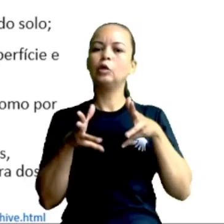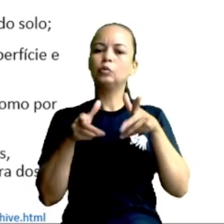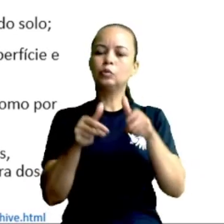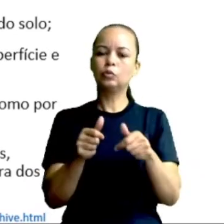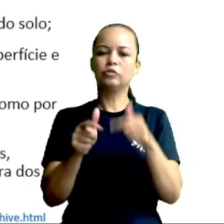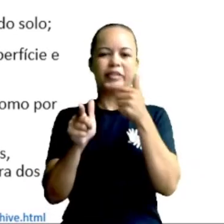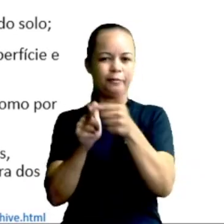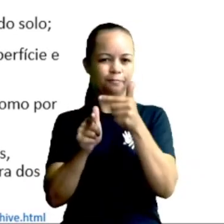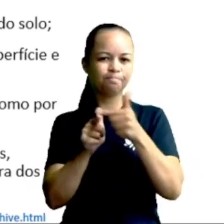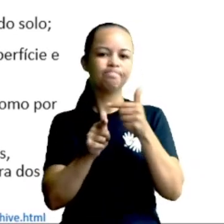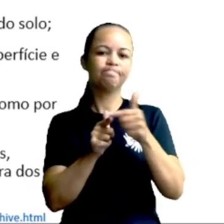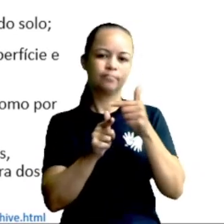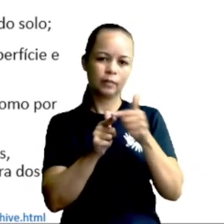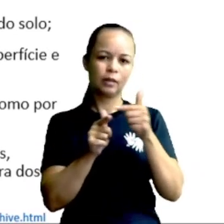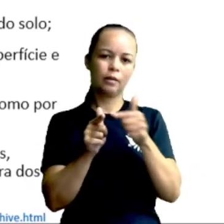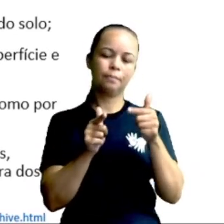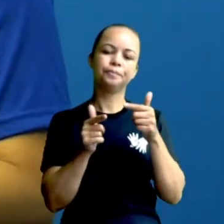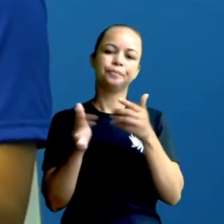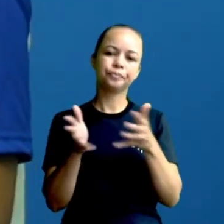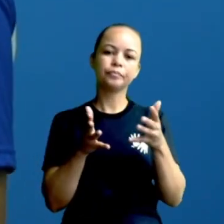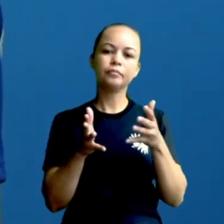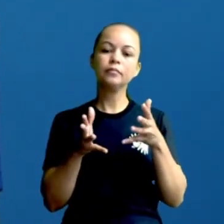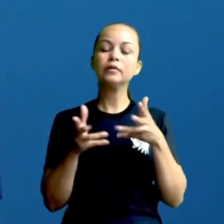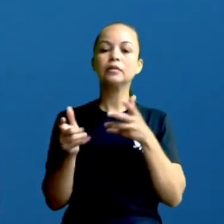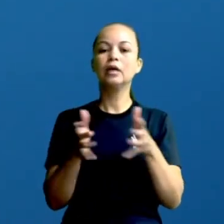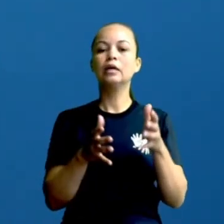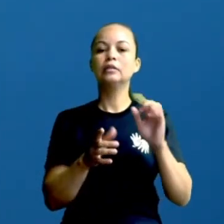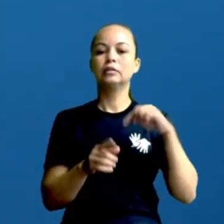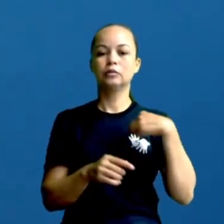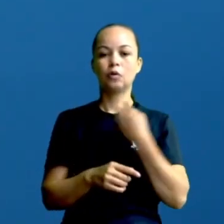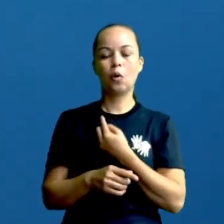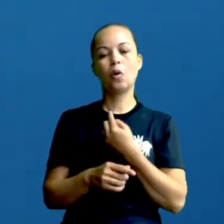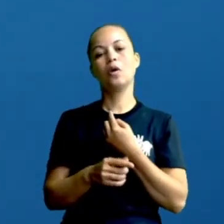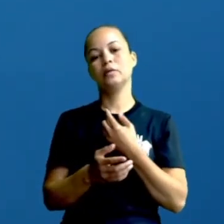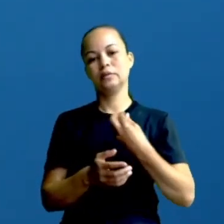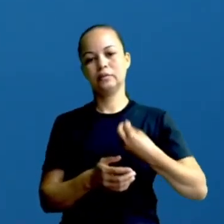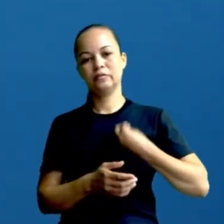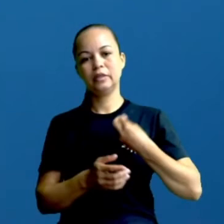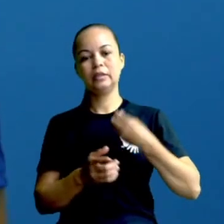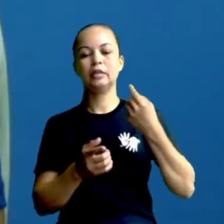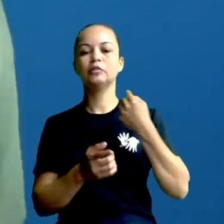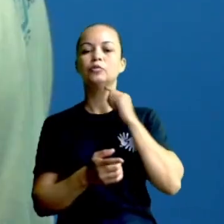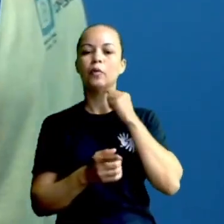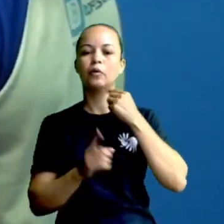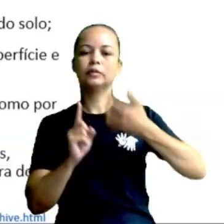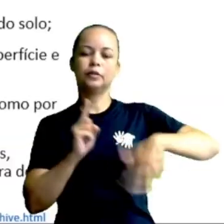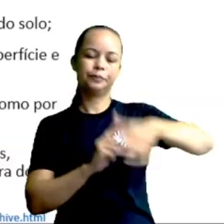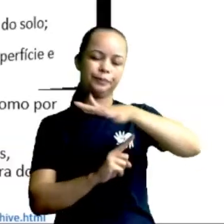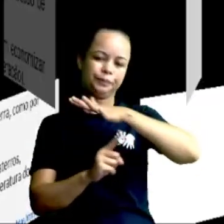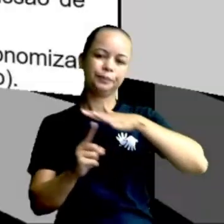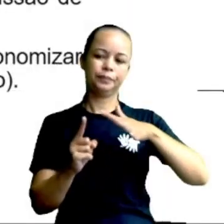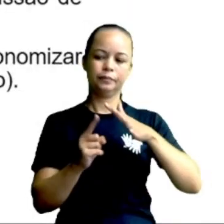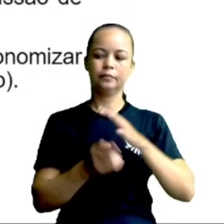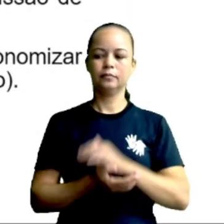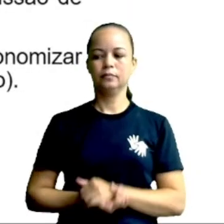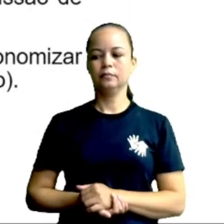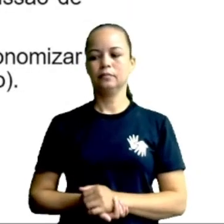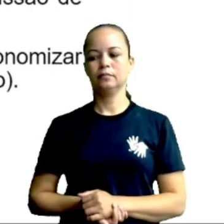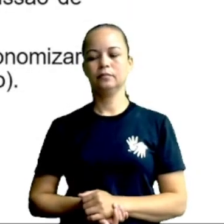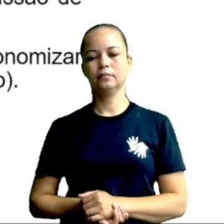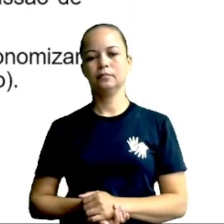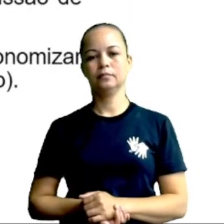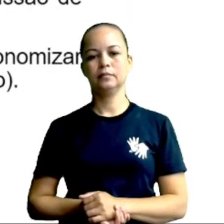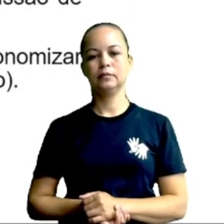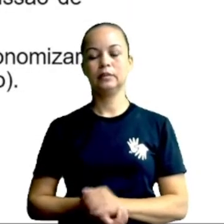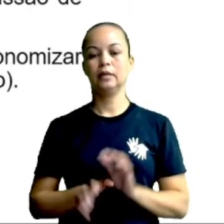aí de consequências que estão aí dentro do nosso panorama, né, de poluição do ambiente, né, na poluição do solo.